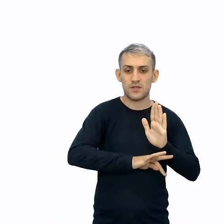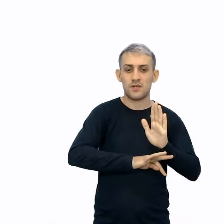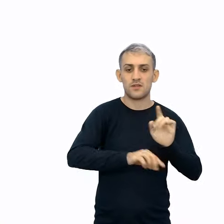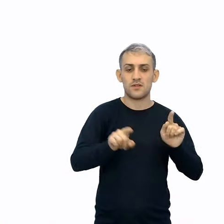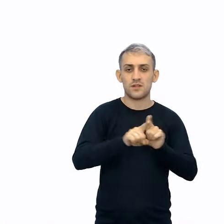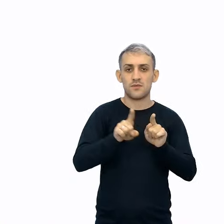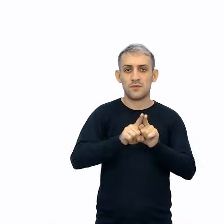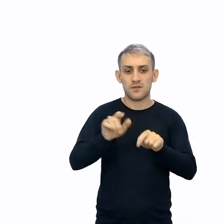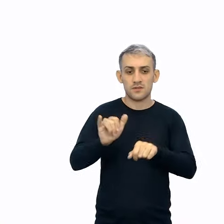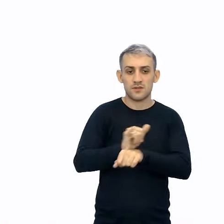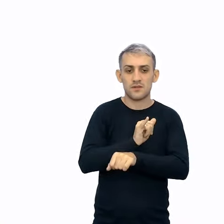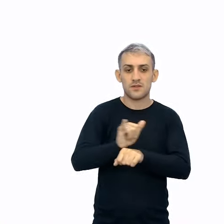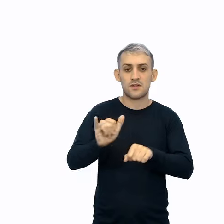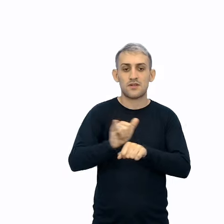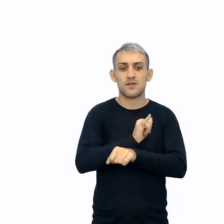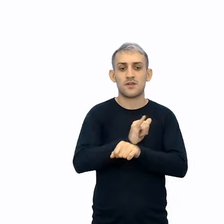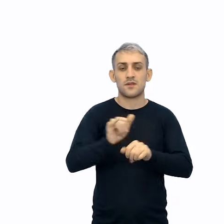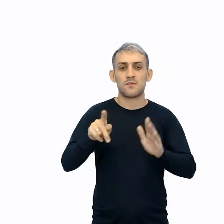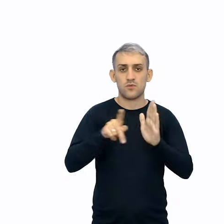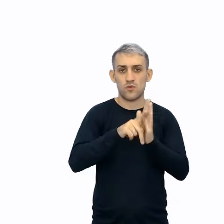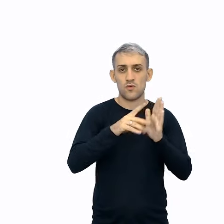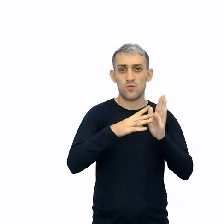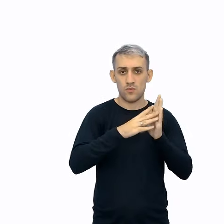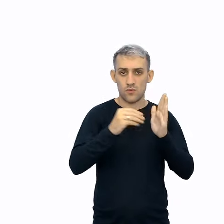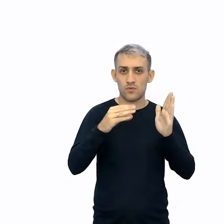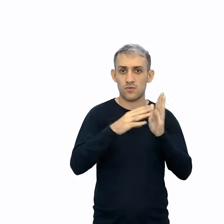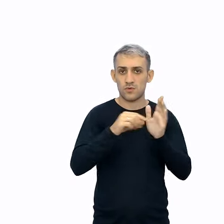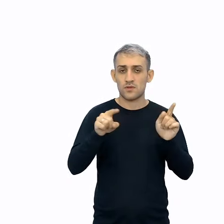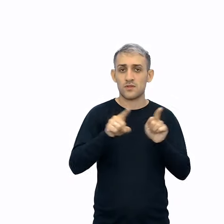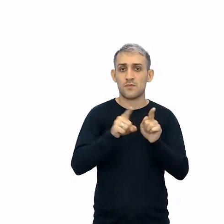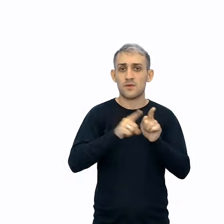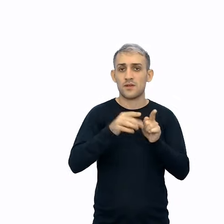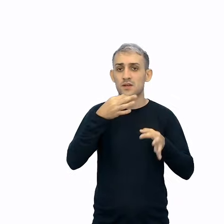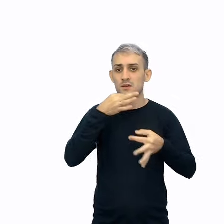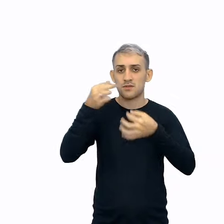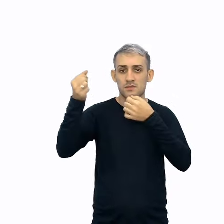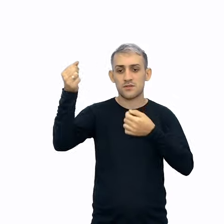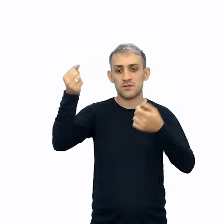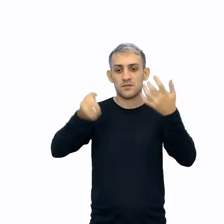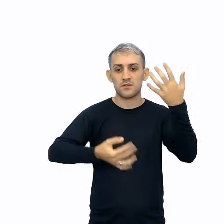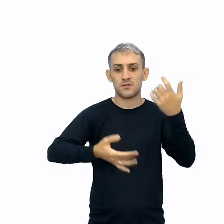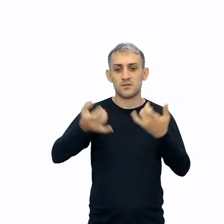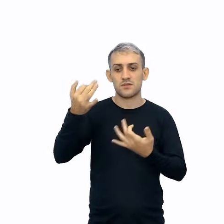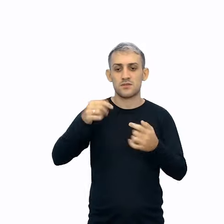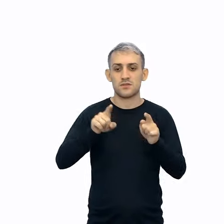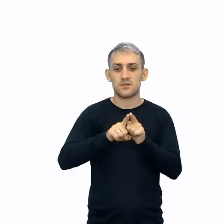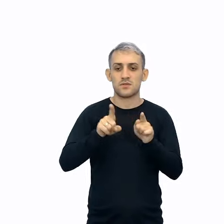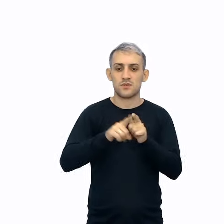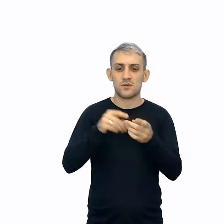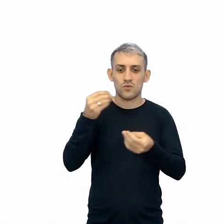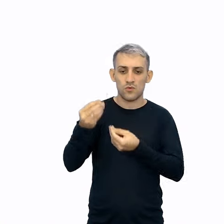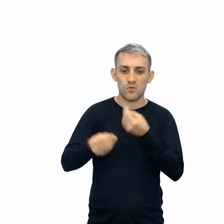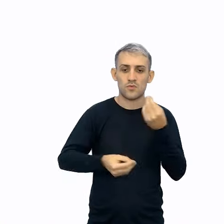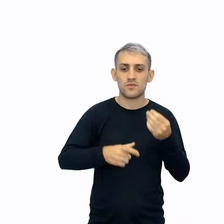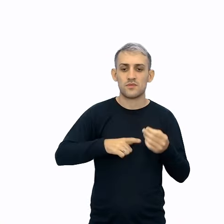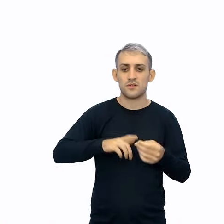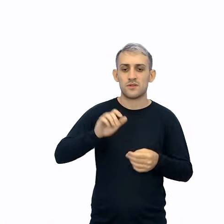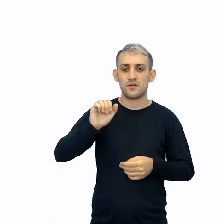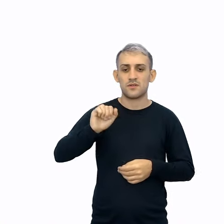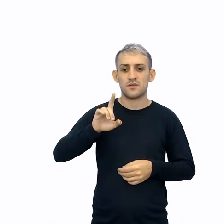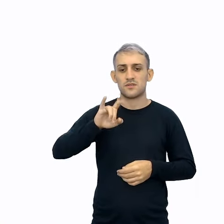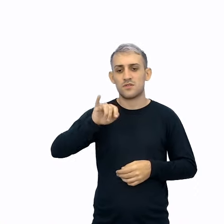estratégias de modalização da parte argumentativa como sinais de pontuação, adjetivos,